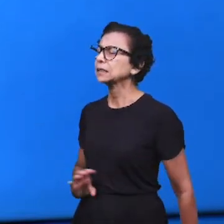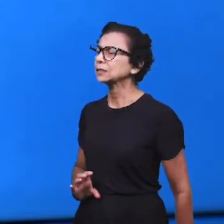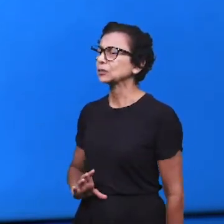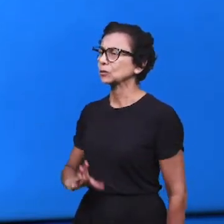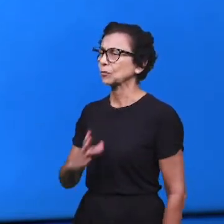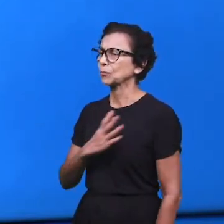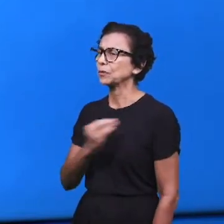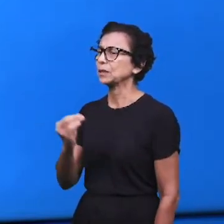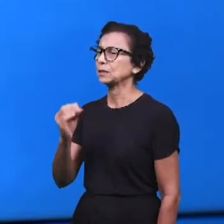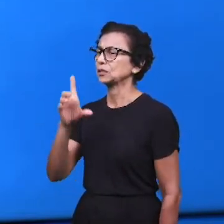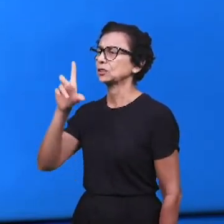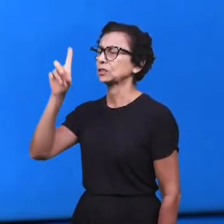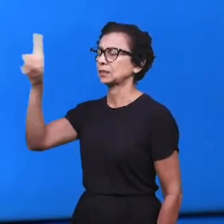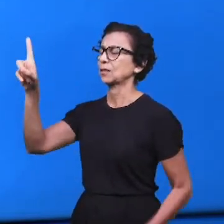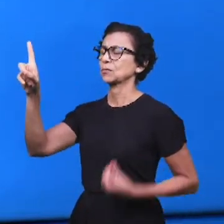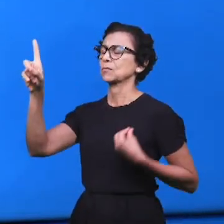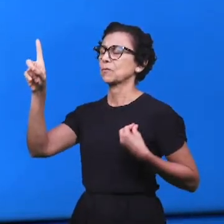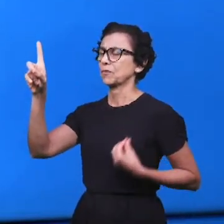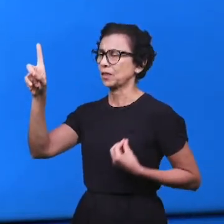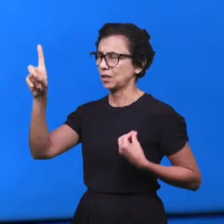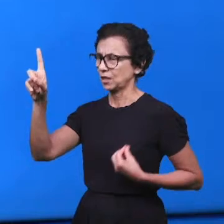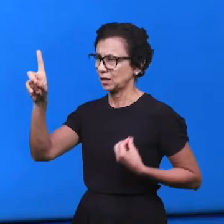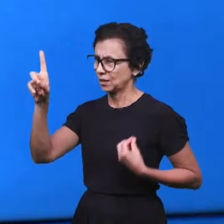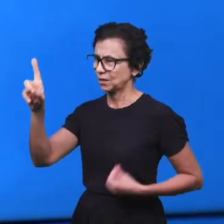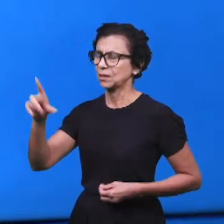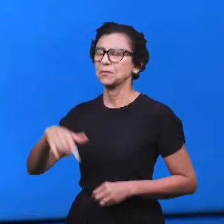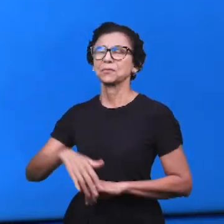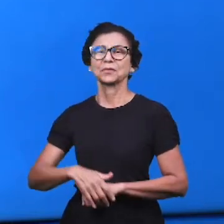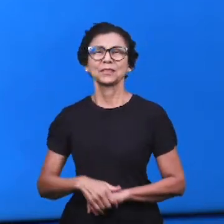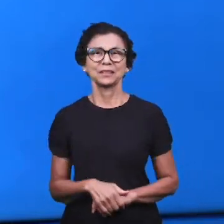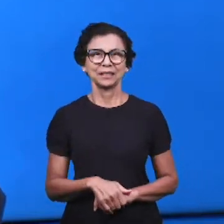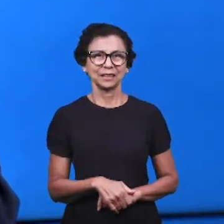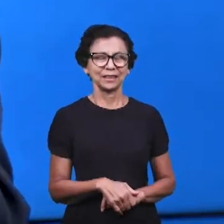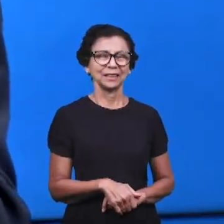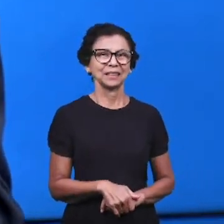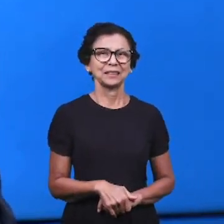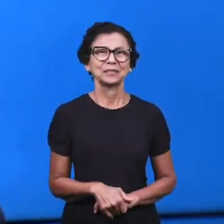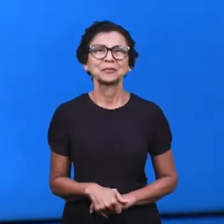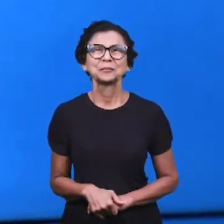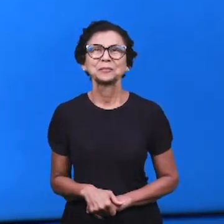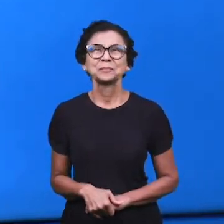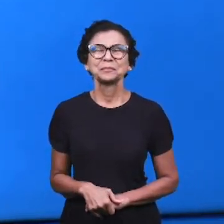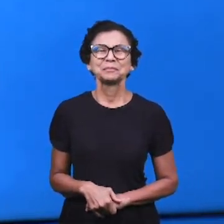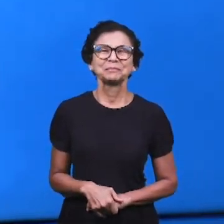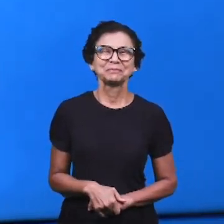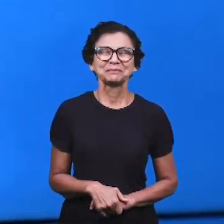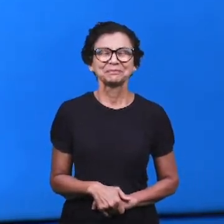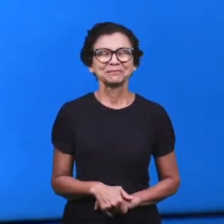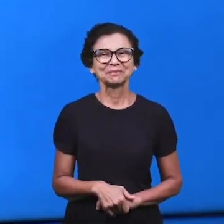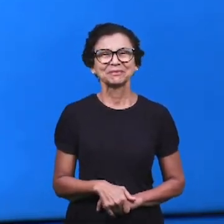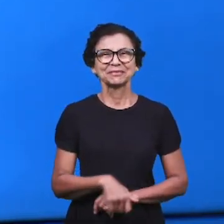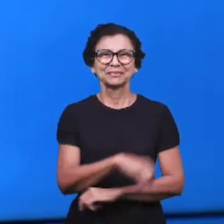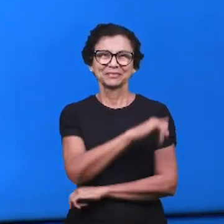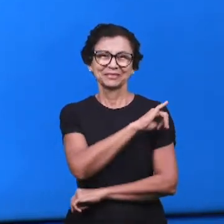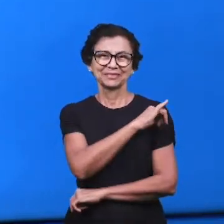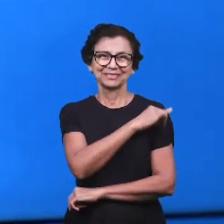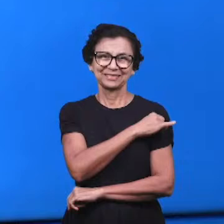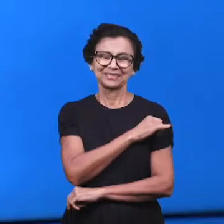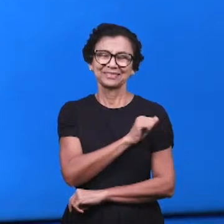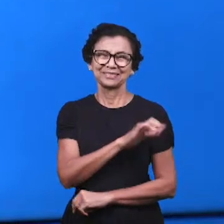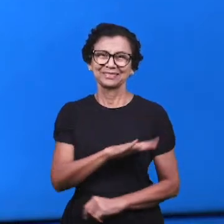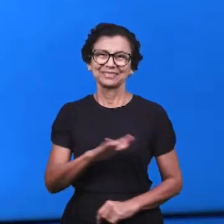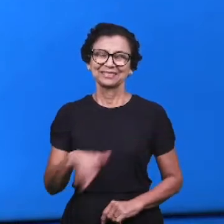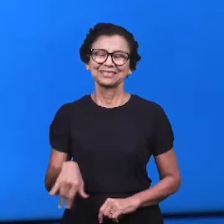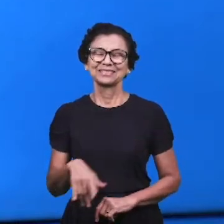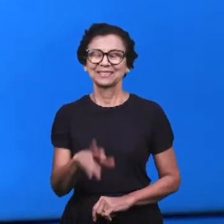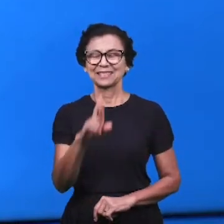a confissão, né, do apóstolo Pedro, e o Caleb, ali da classe de crianças de São Pedro da Aldeia, no Rio de Janeiro, deu a resposta muito